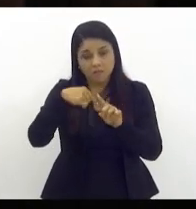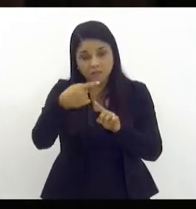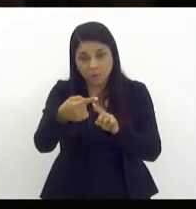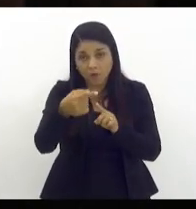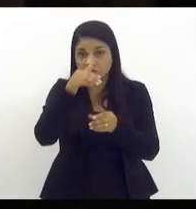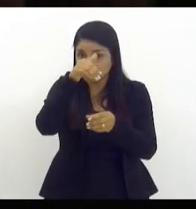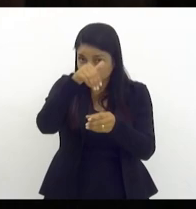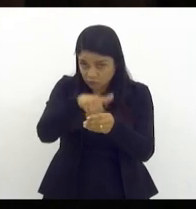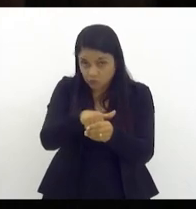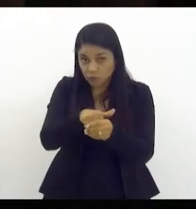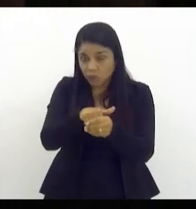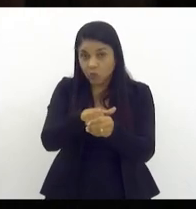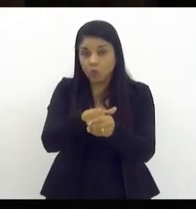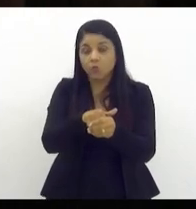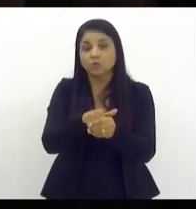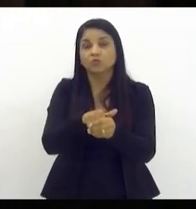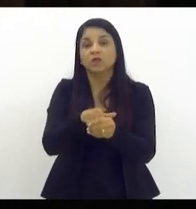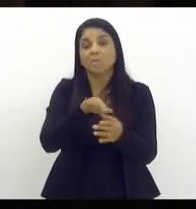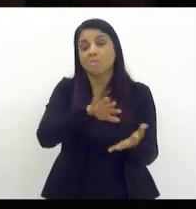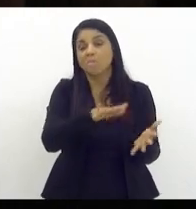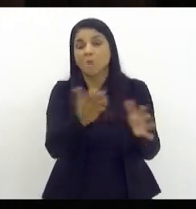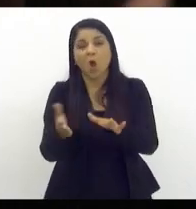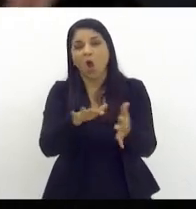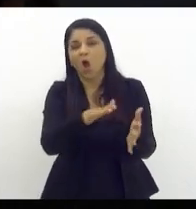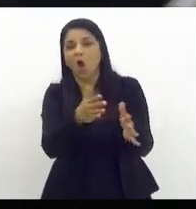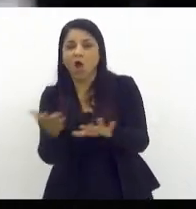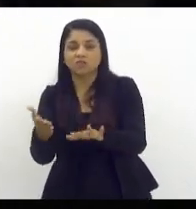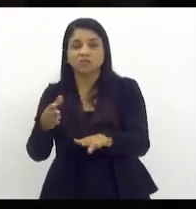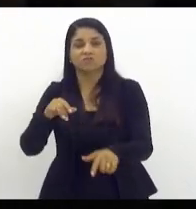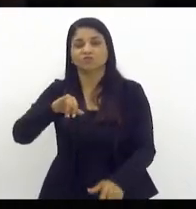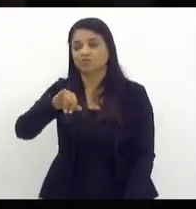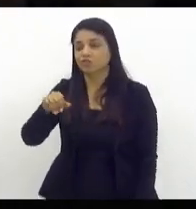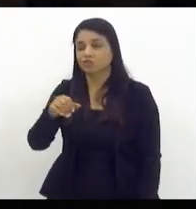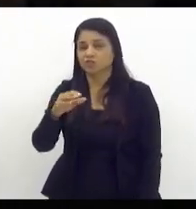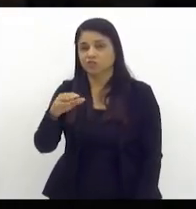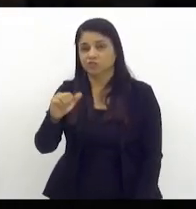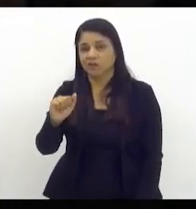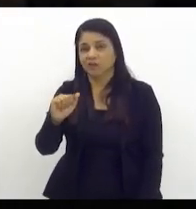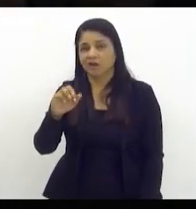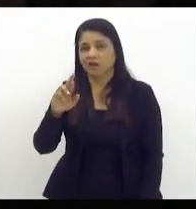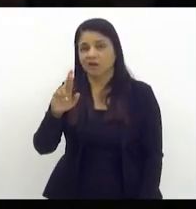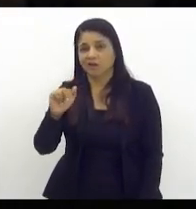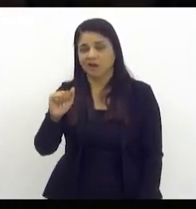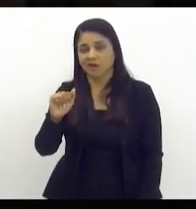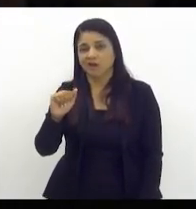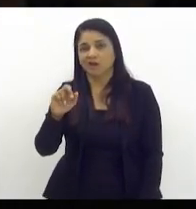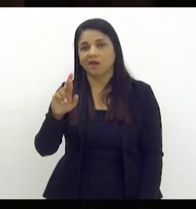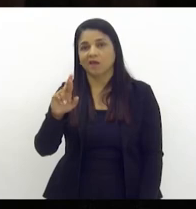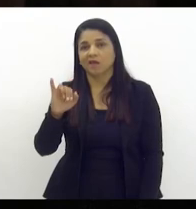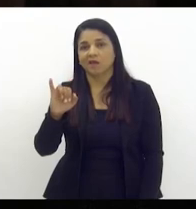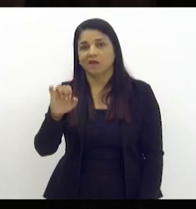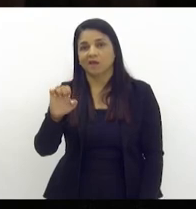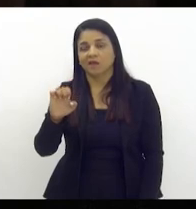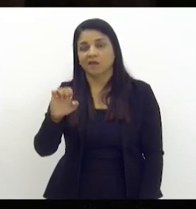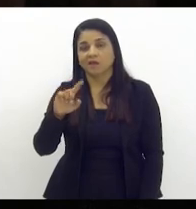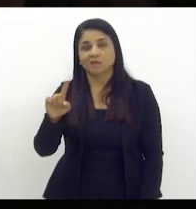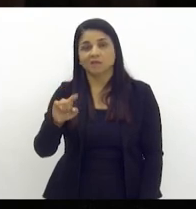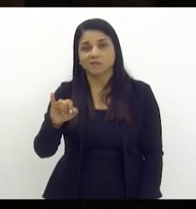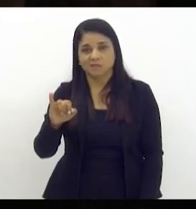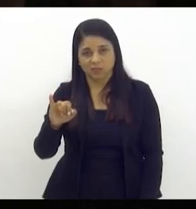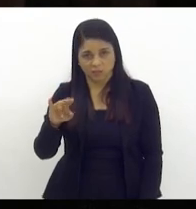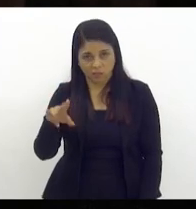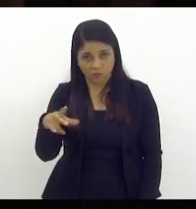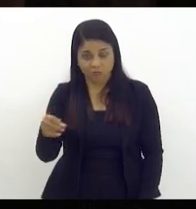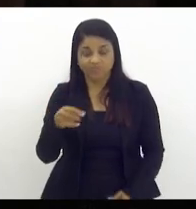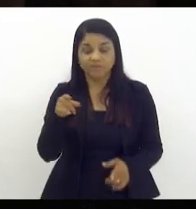do Jacarezinho, que gerou uma comoção. Ele também estava baseado nos dados